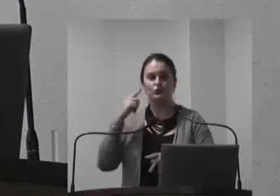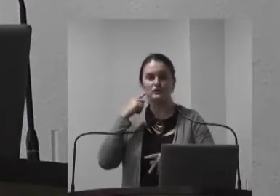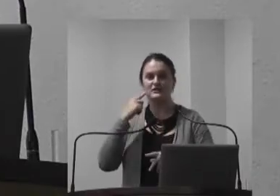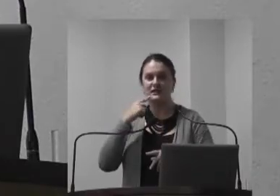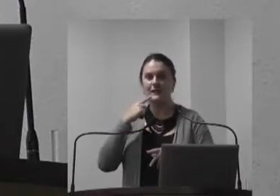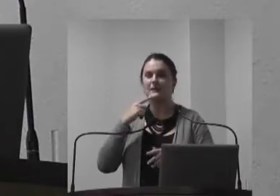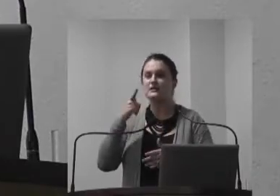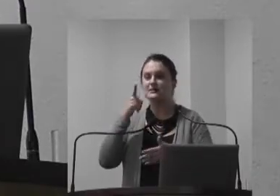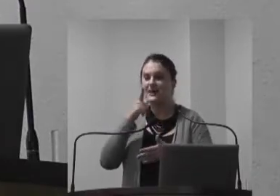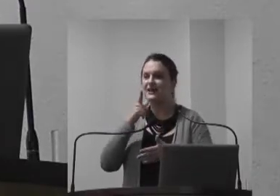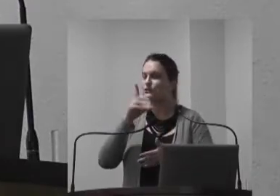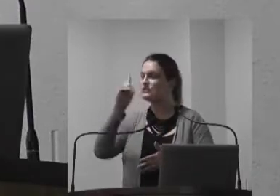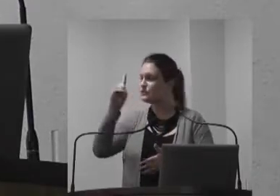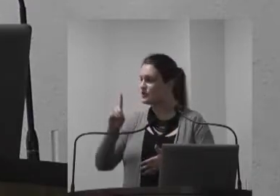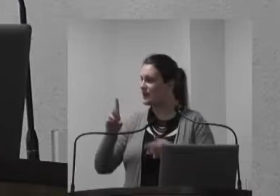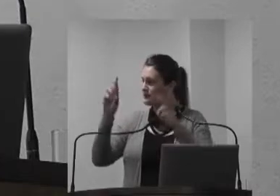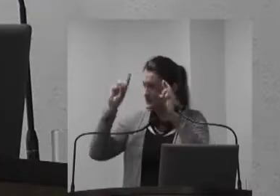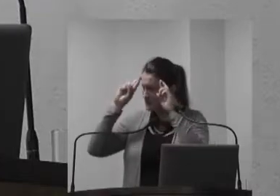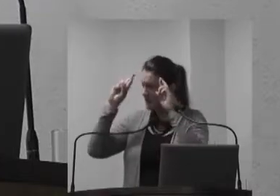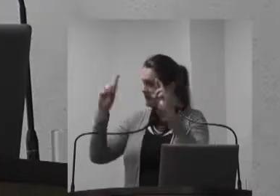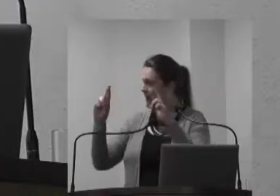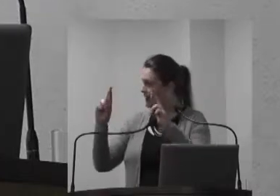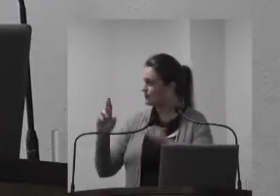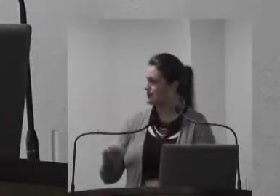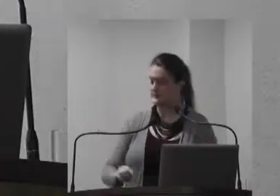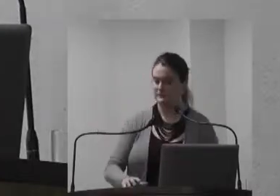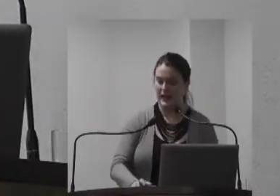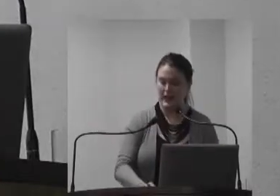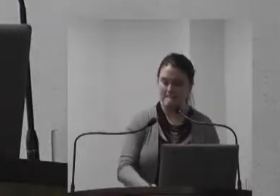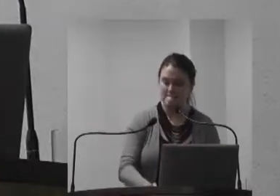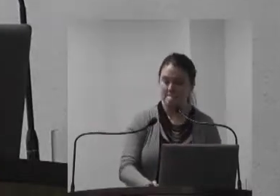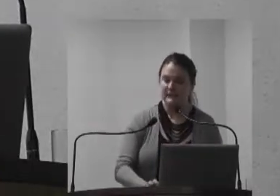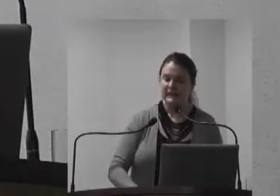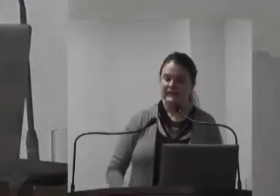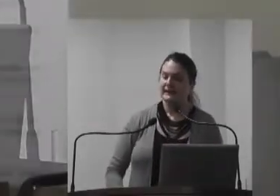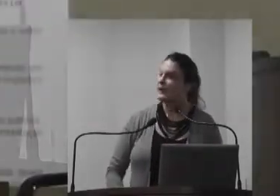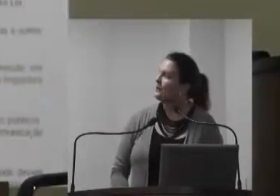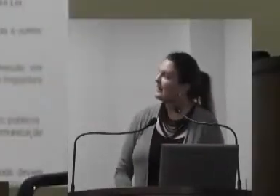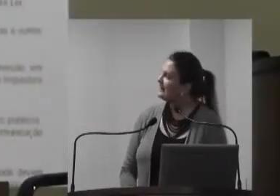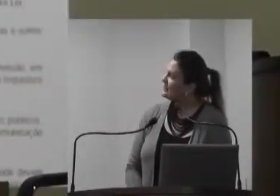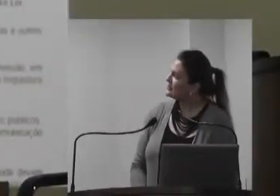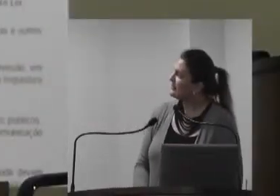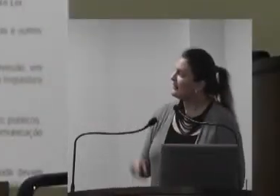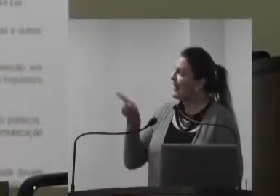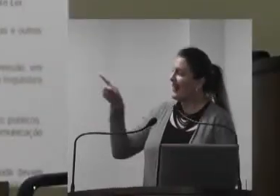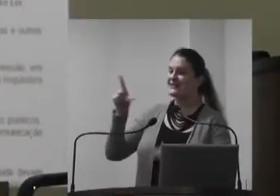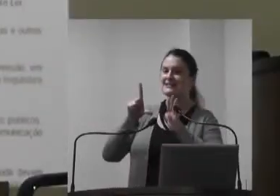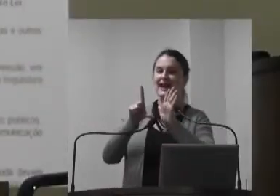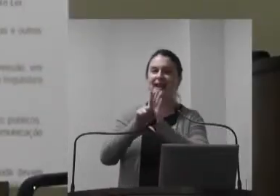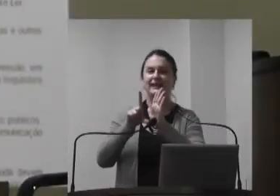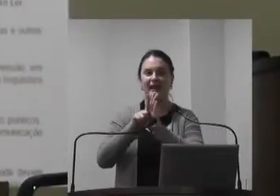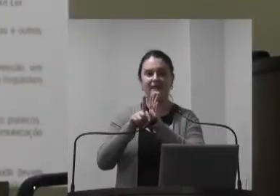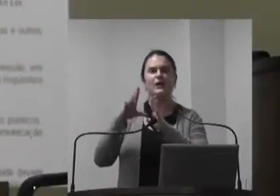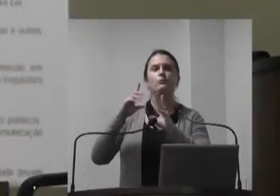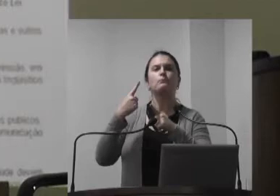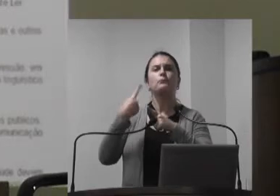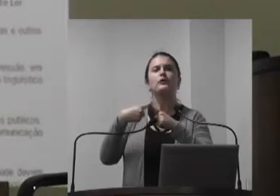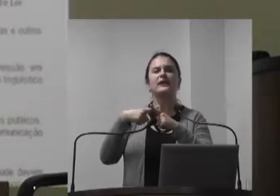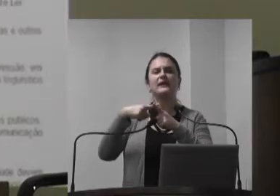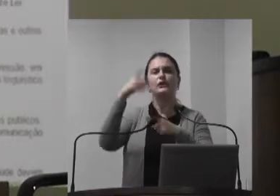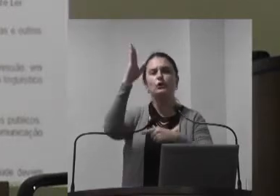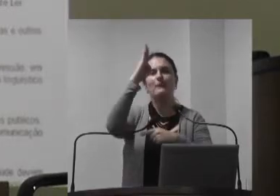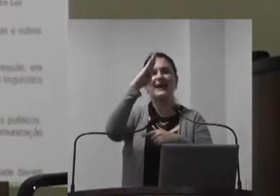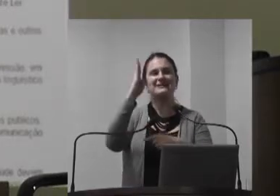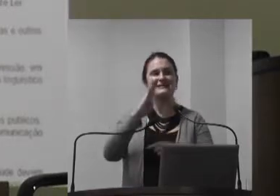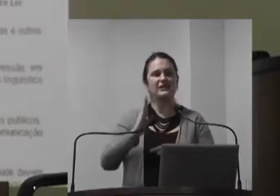povos surdos, né, para eles terem os seus direitos respeitados, tá? Então, aqui, gente, essa é a lei. Então,